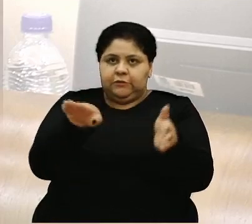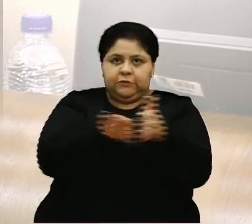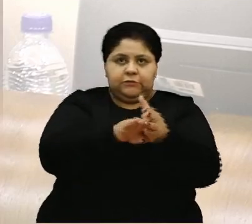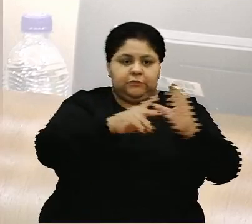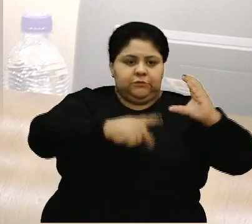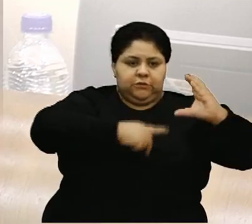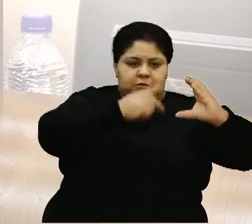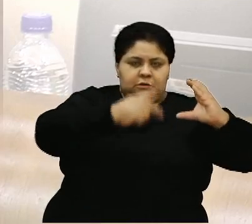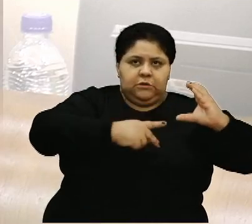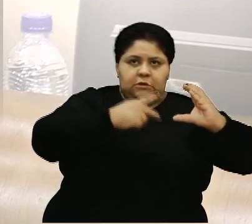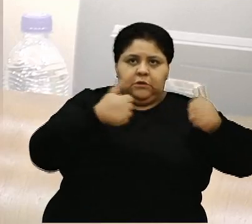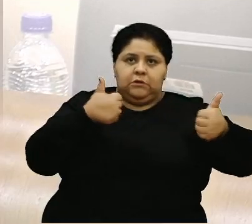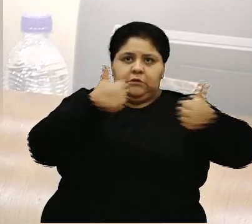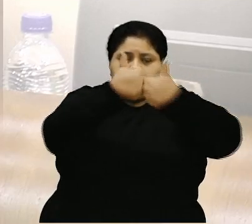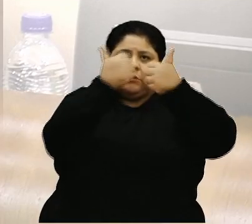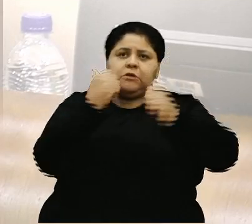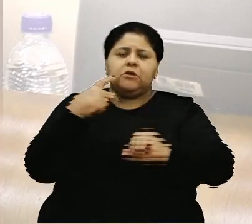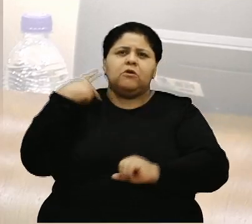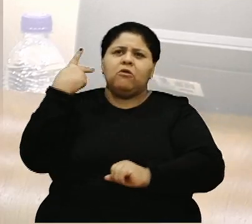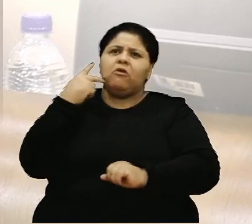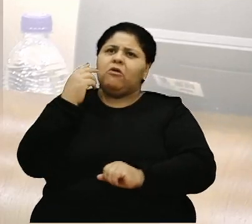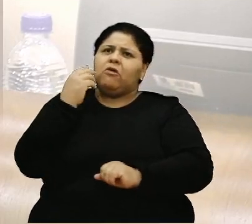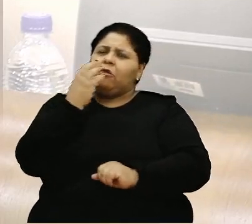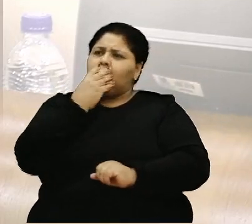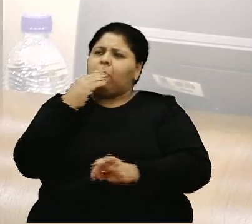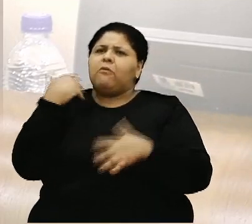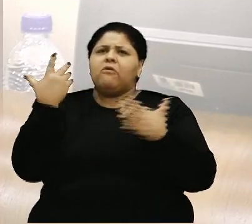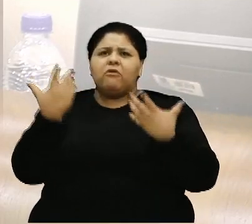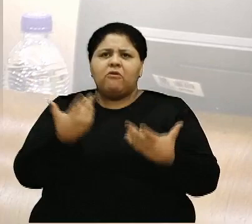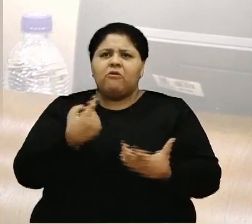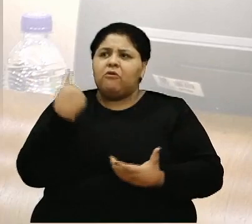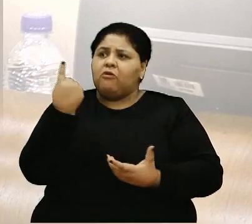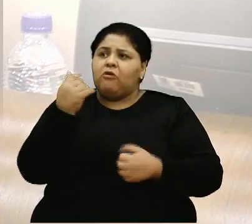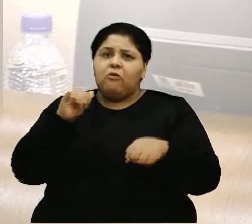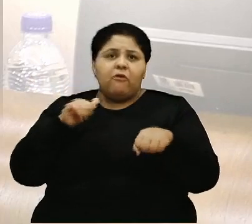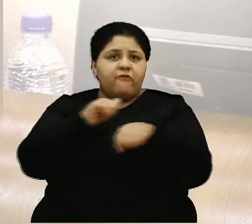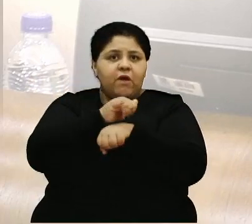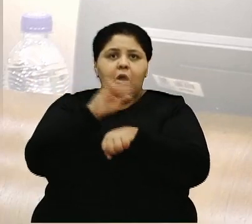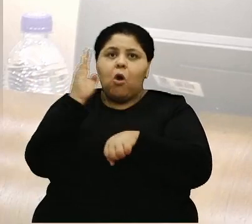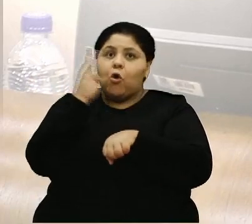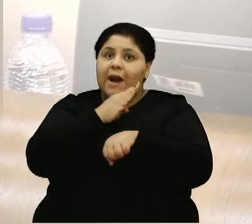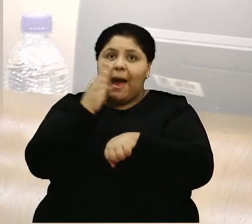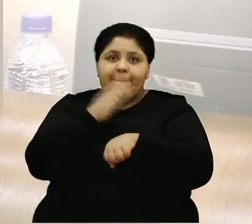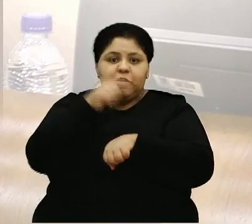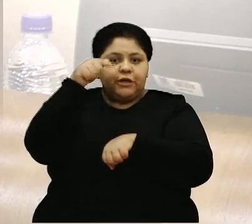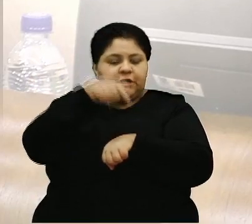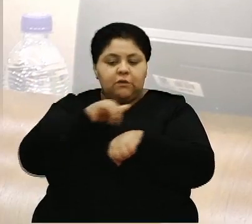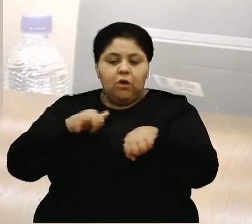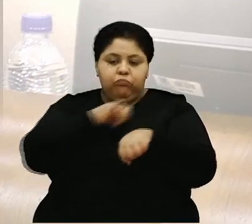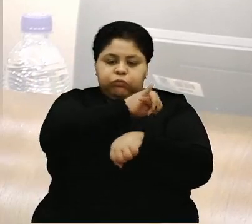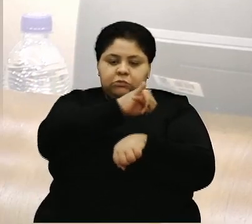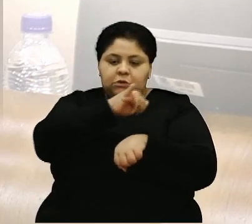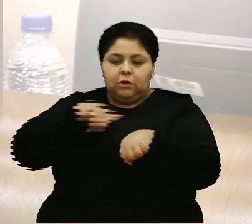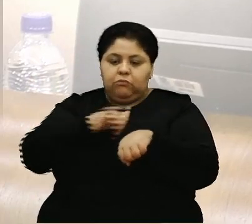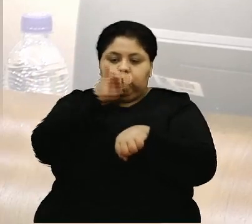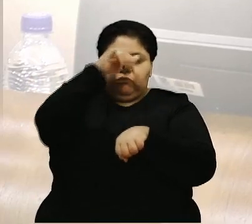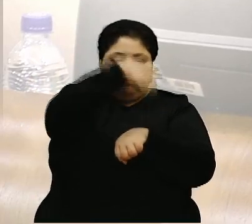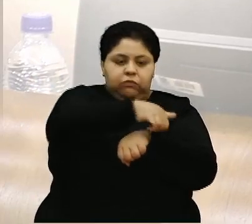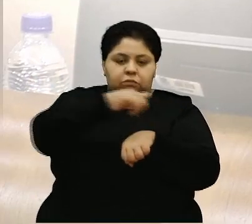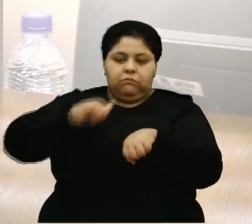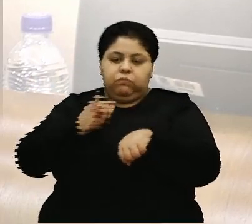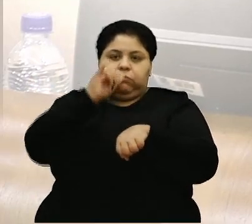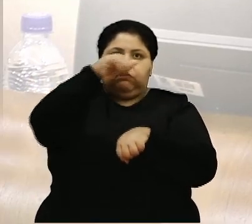volta, encontrei o vereador Camilles me disse: é um avião atrás do outro pousando em Caxias. Olha. E é isso. Então, vereador Cadore, eu